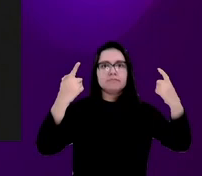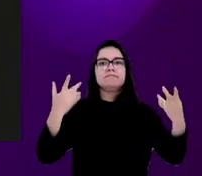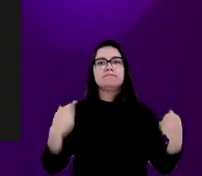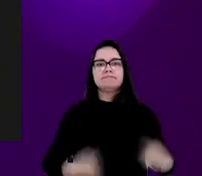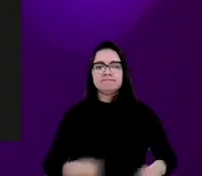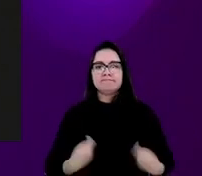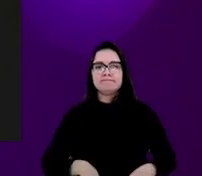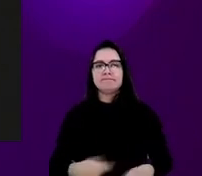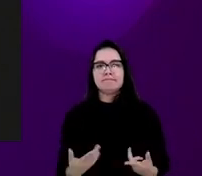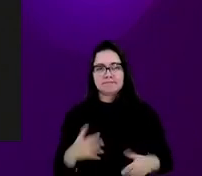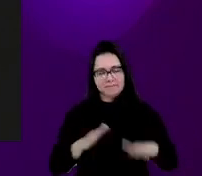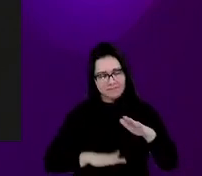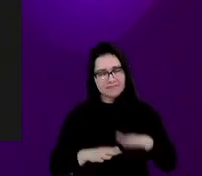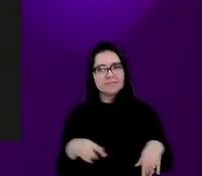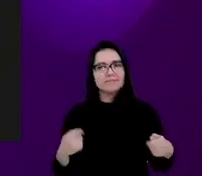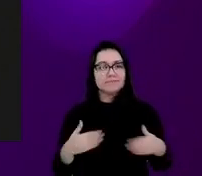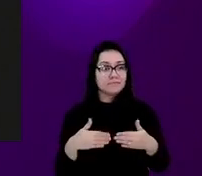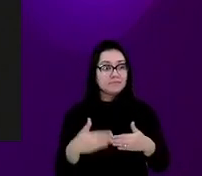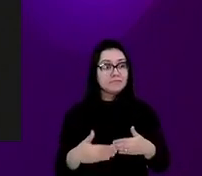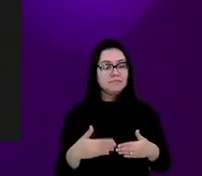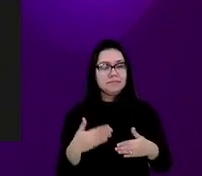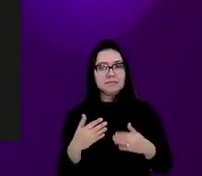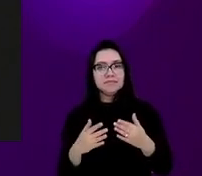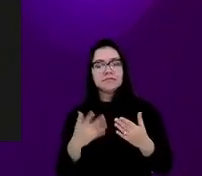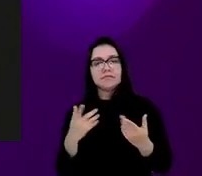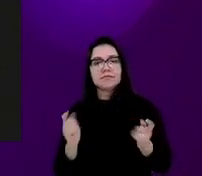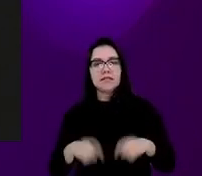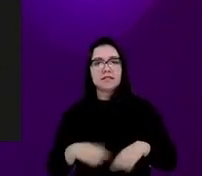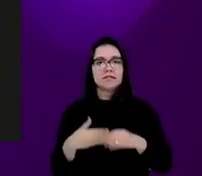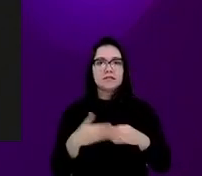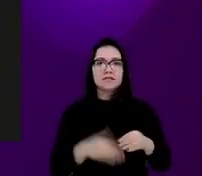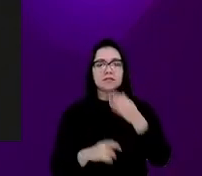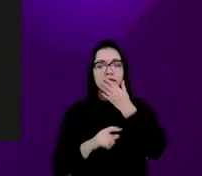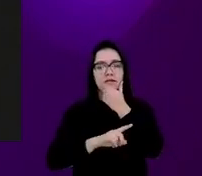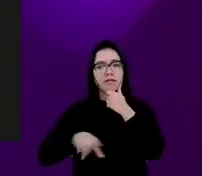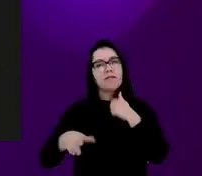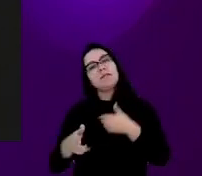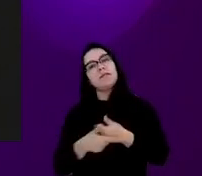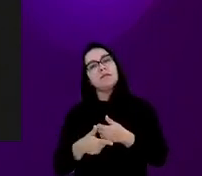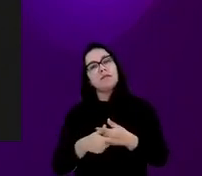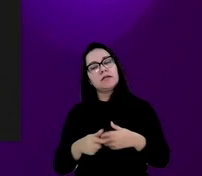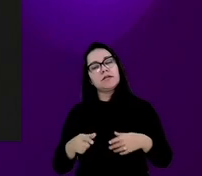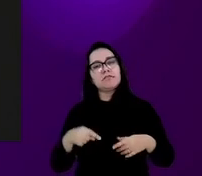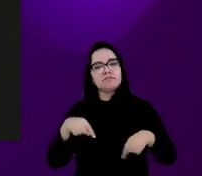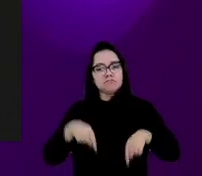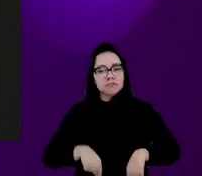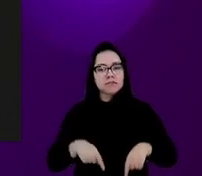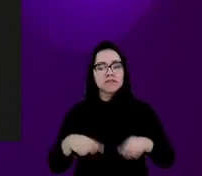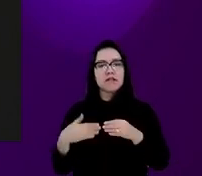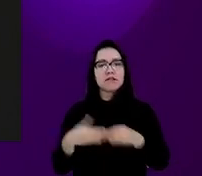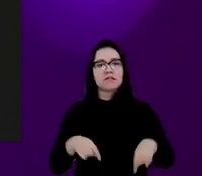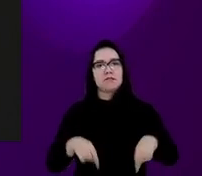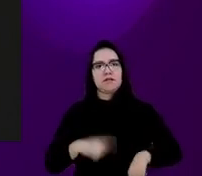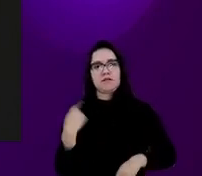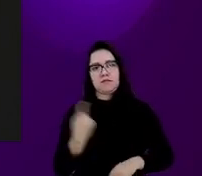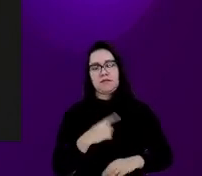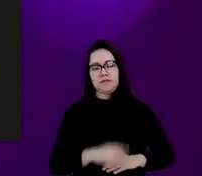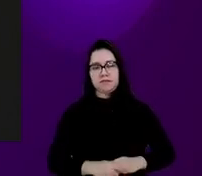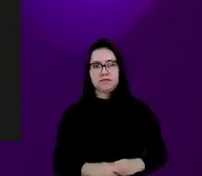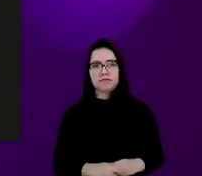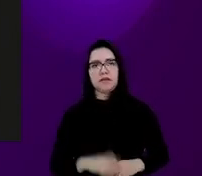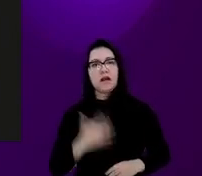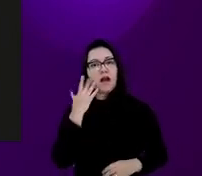tem que realmente ir um pouco à frente da indústria e inverter esse papel, e trazer a indústria para a gente. E eu acho que o